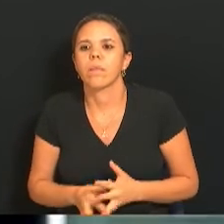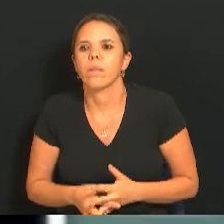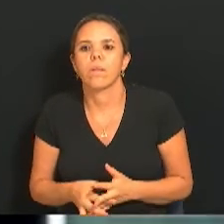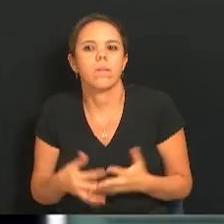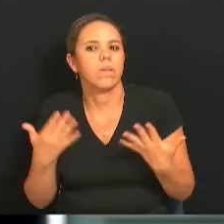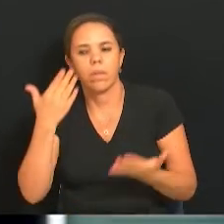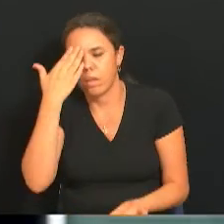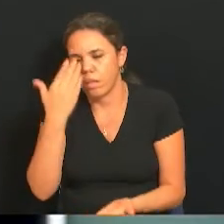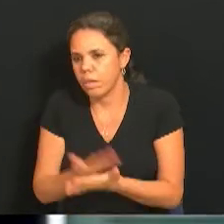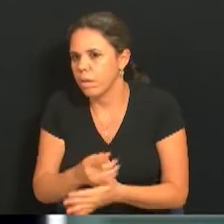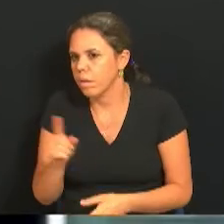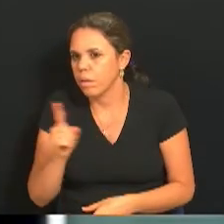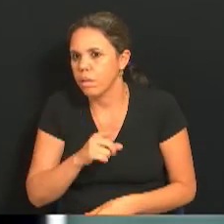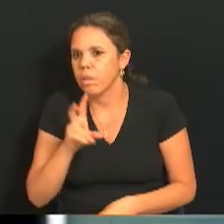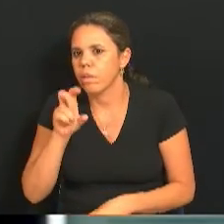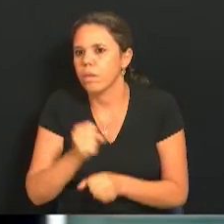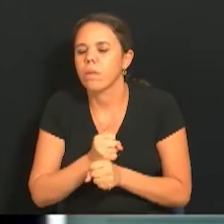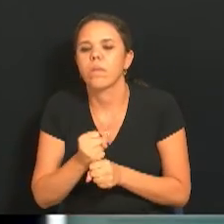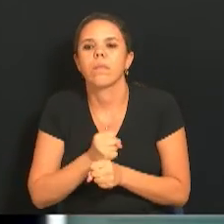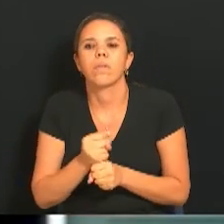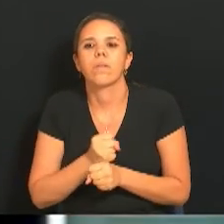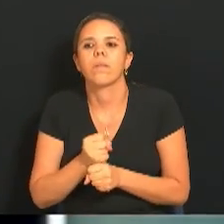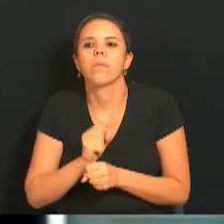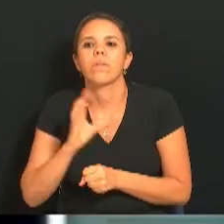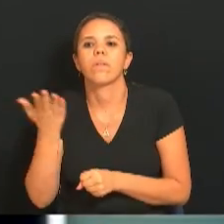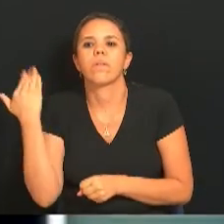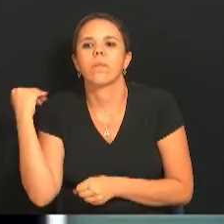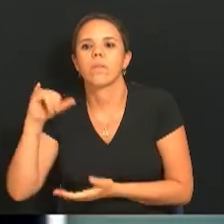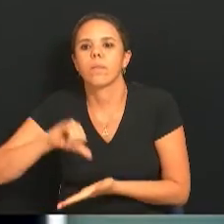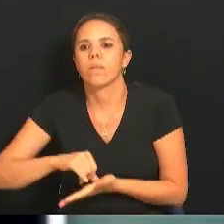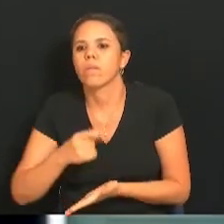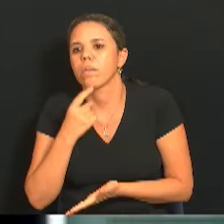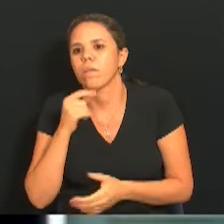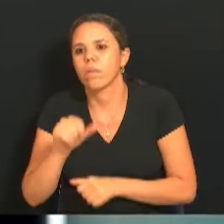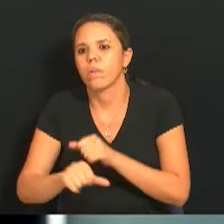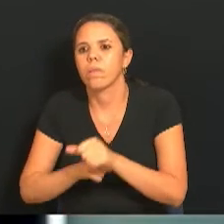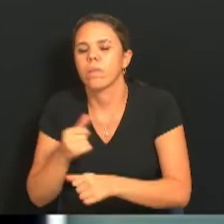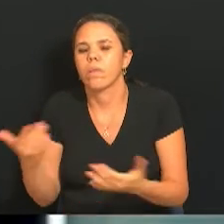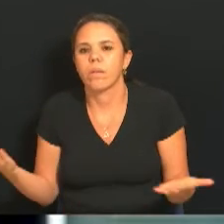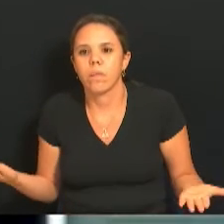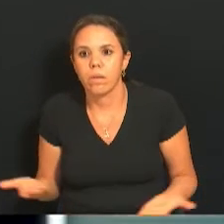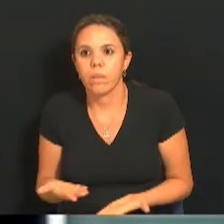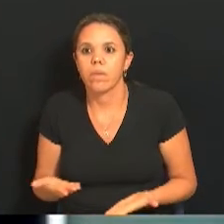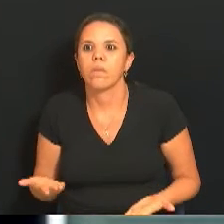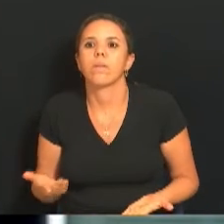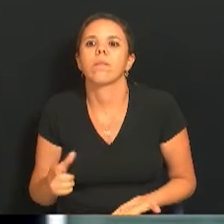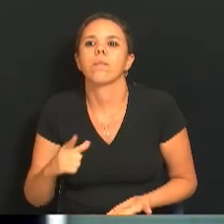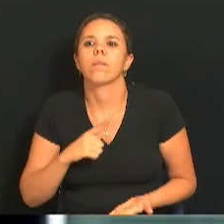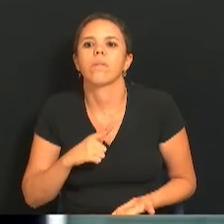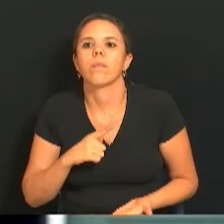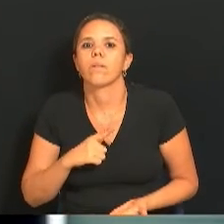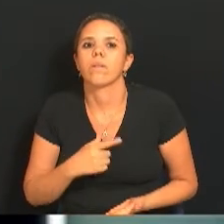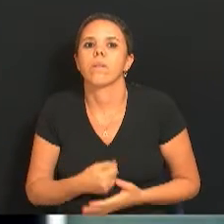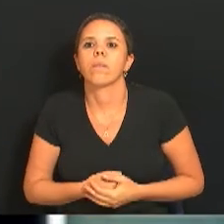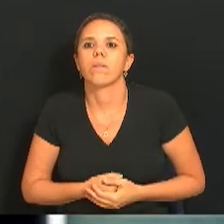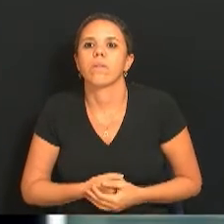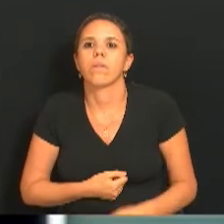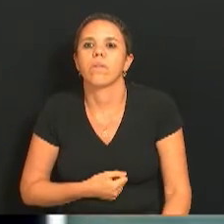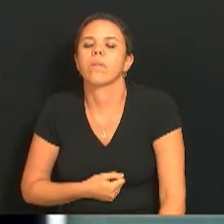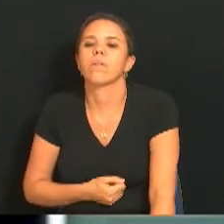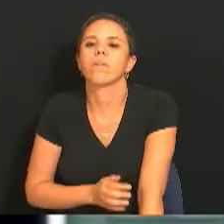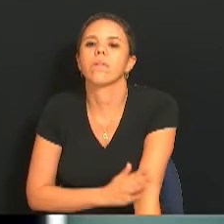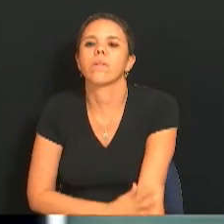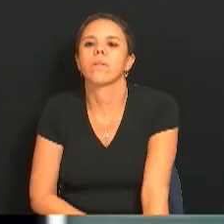acreditar que em 50 anos o que era o centro de Campinas se tornou o que hoje nós temos no centro. Então, se